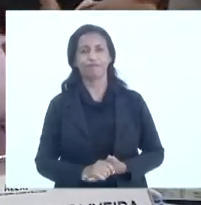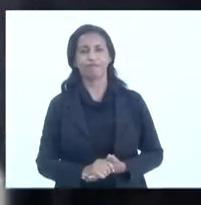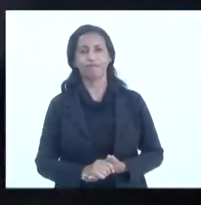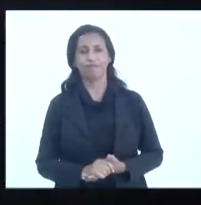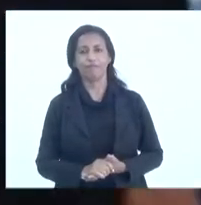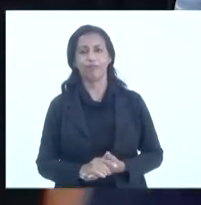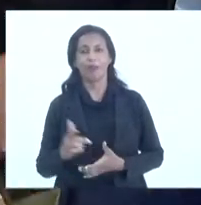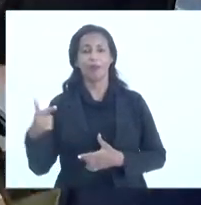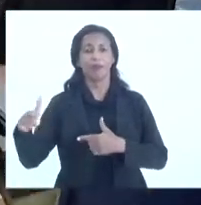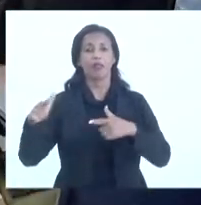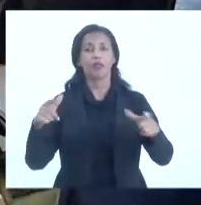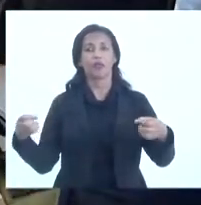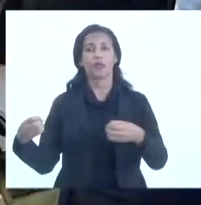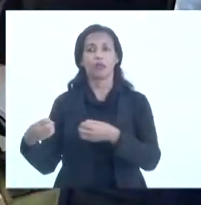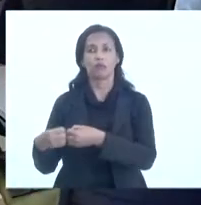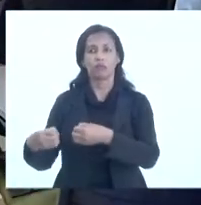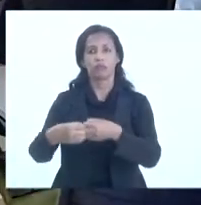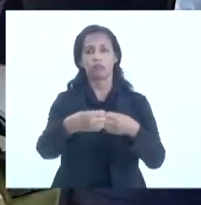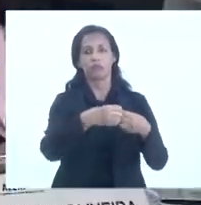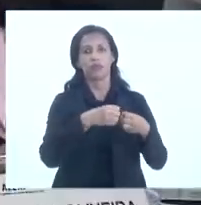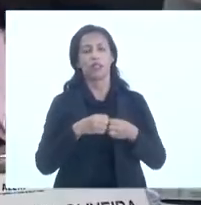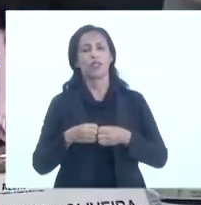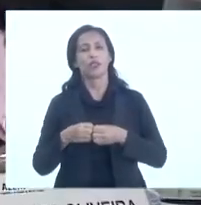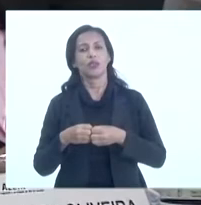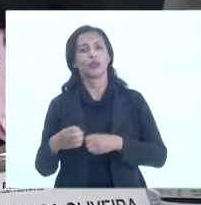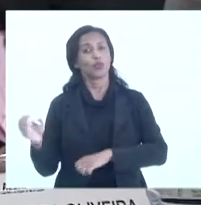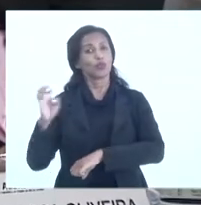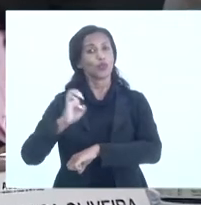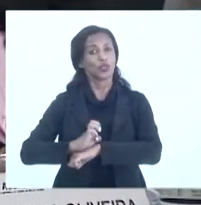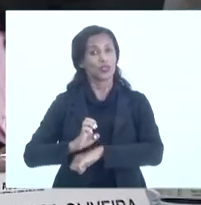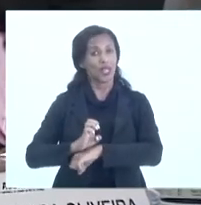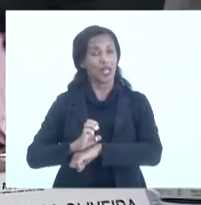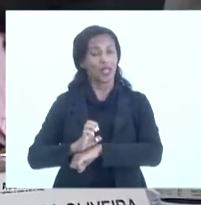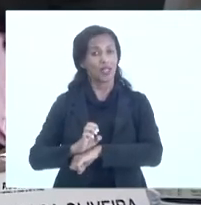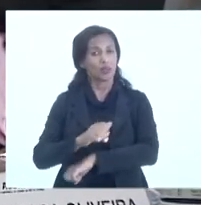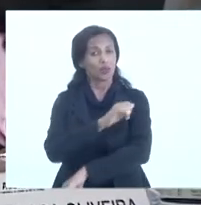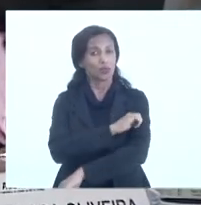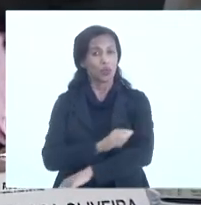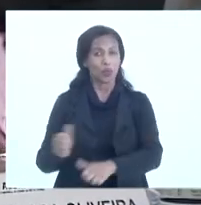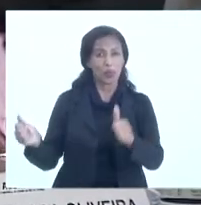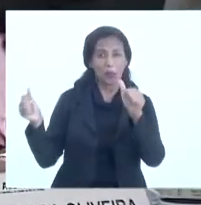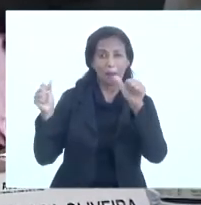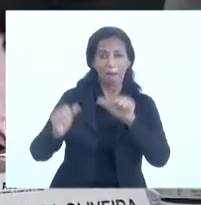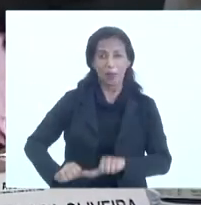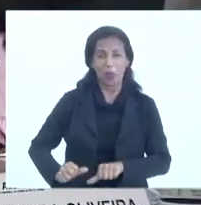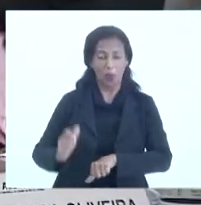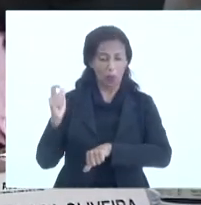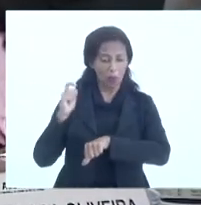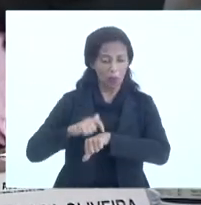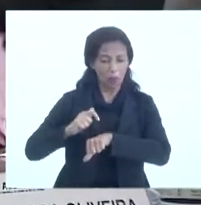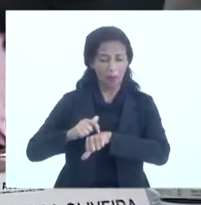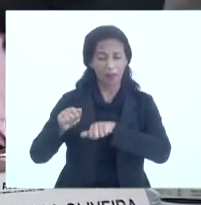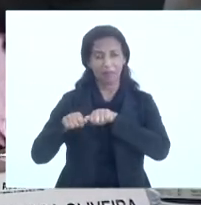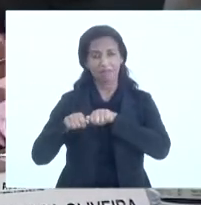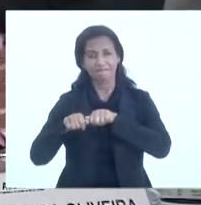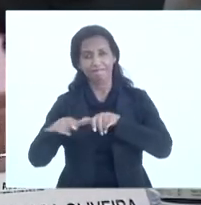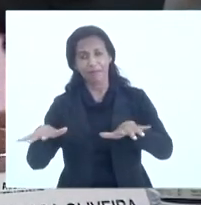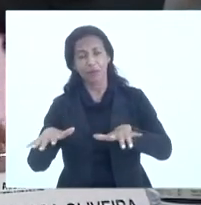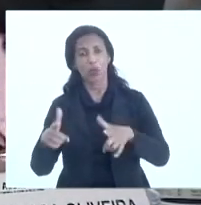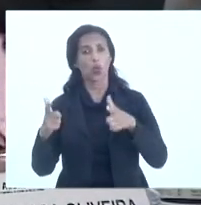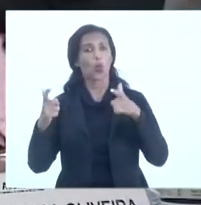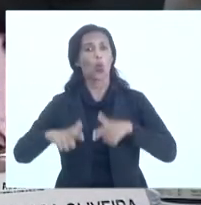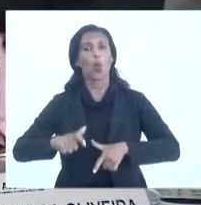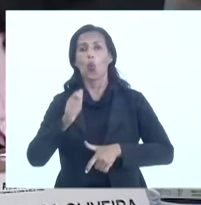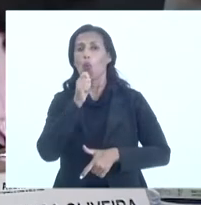para as demais regiões do estado do Rio de Janeiro, na pior fase de início da pandemia, onde nós não